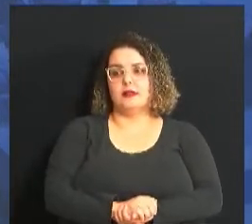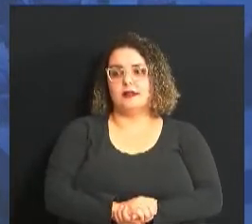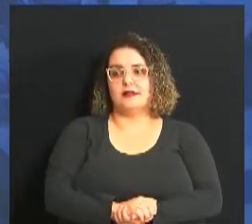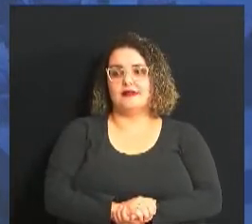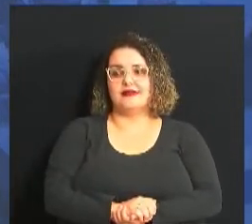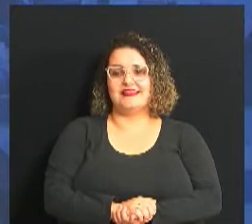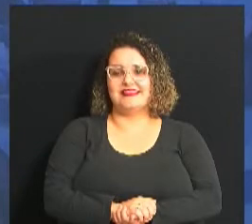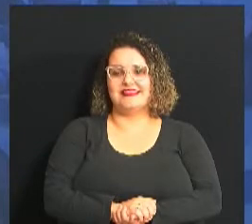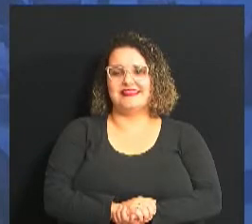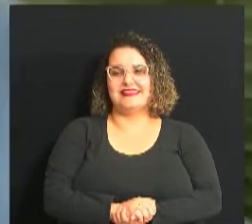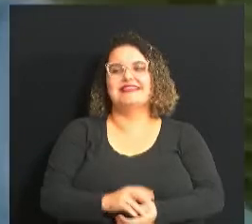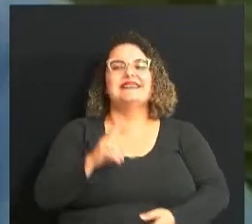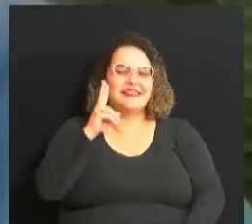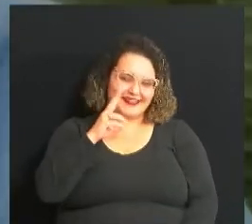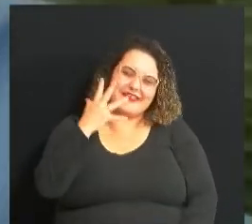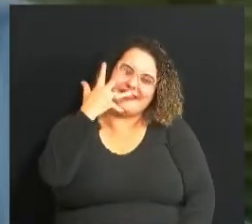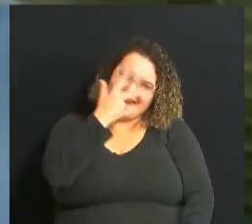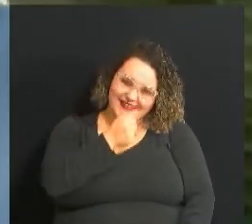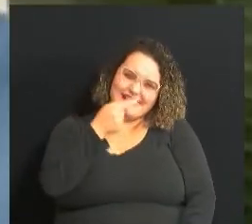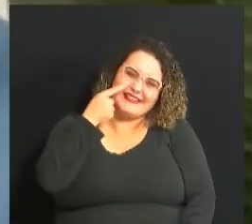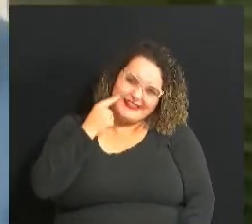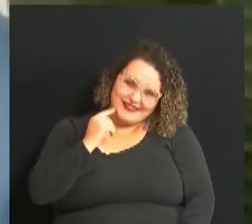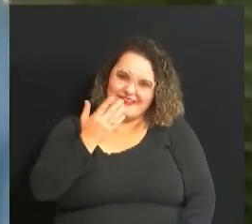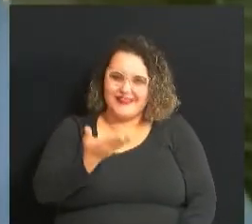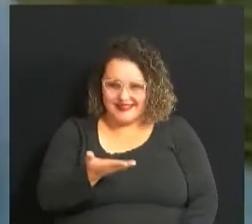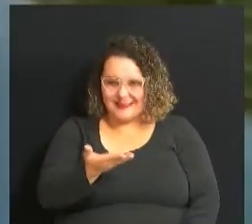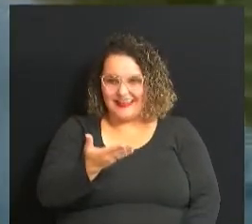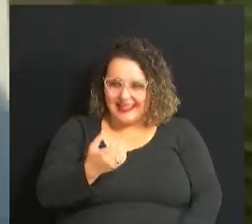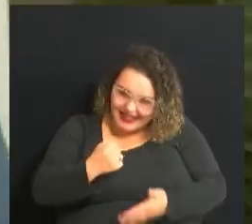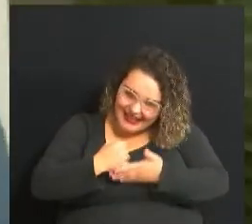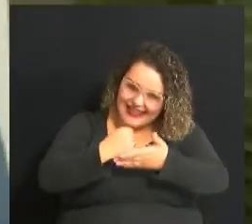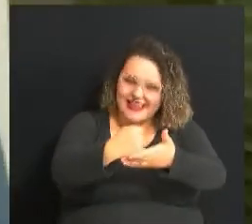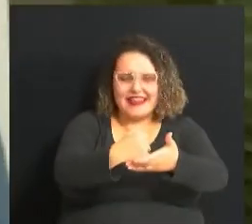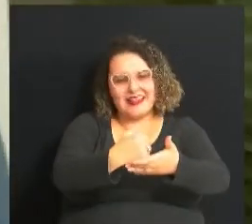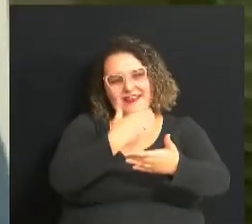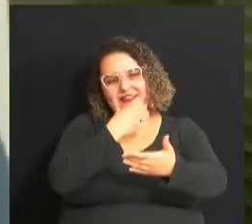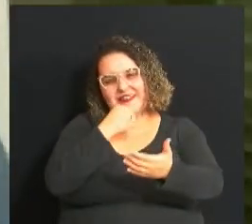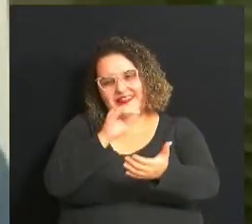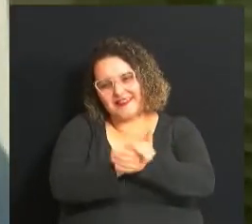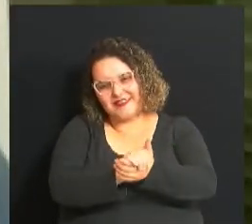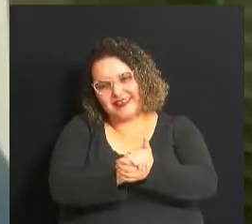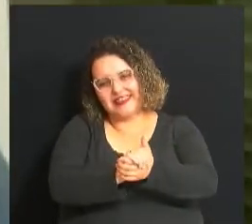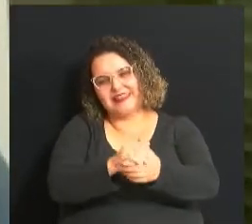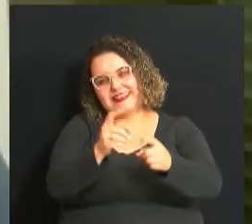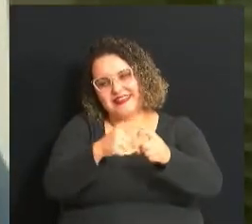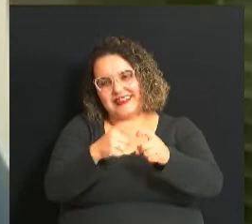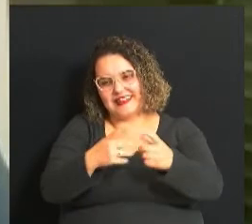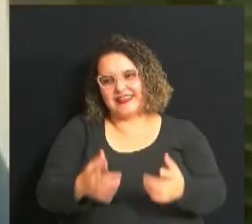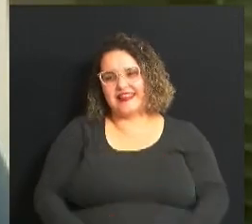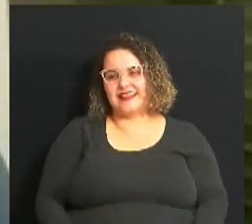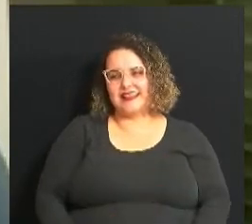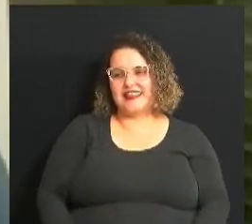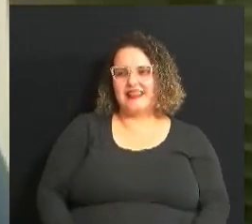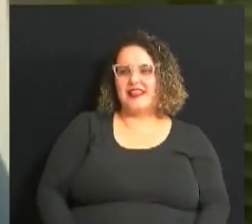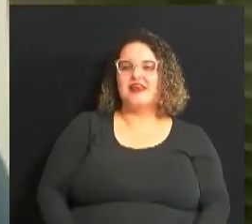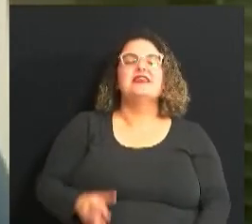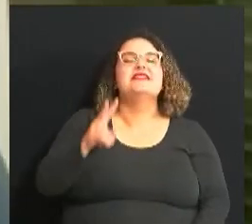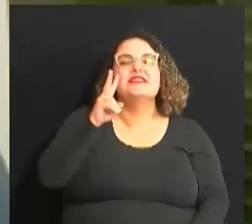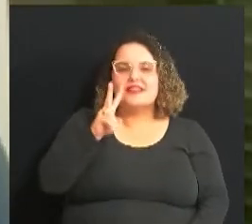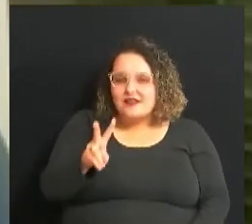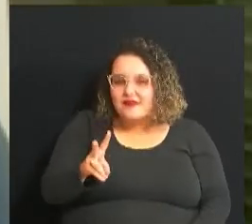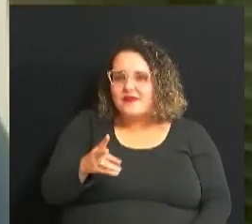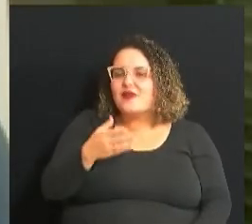Você viu que bonitinho, Viviane? Ela levar o marido ao médico. Você já viu algum homem falar assim, devo levar minha mulher ao médico? Você já escutou